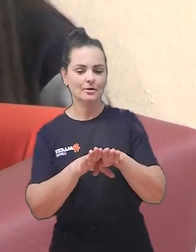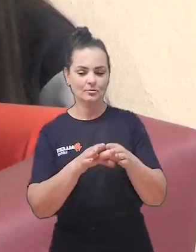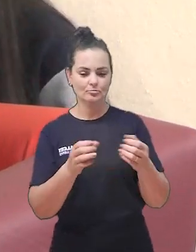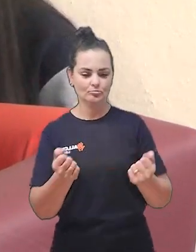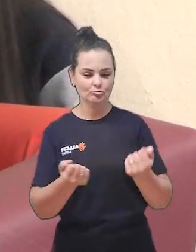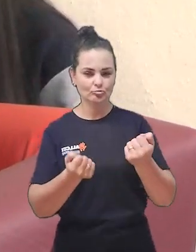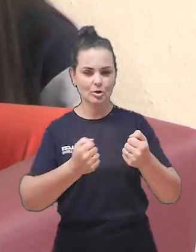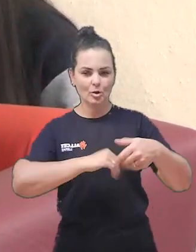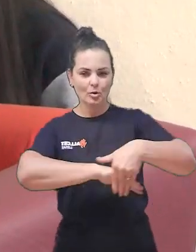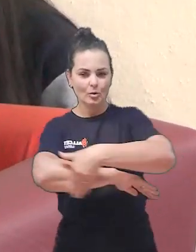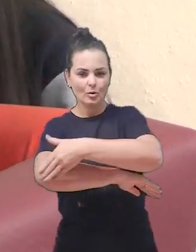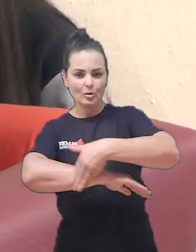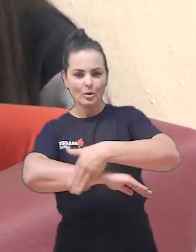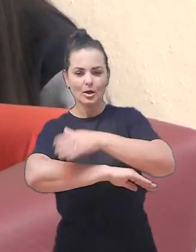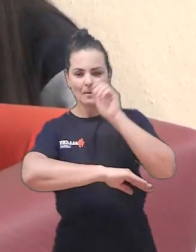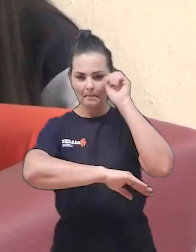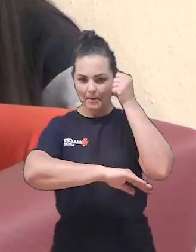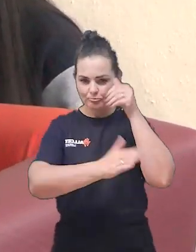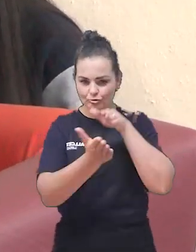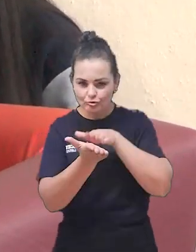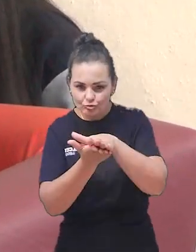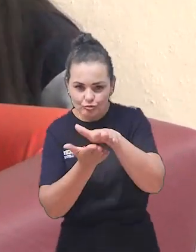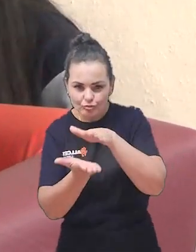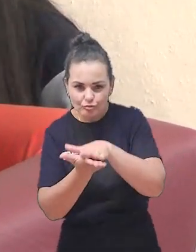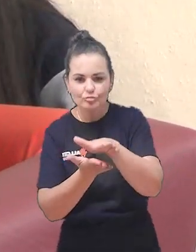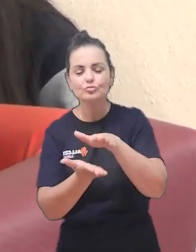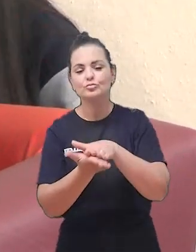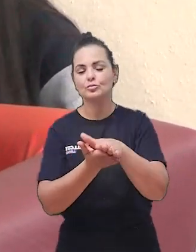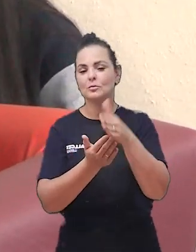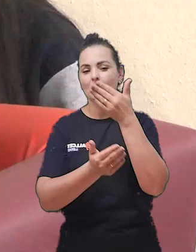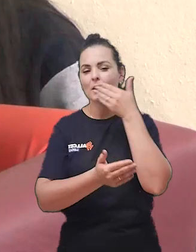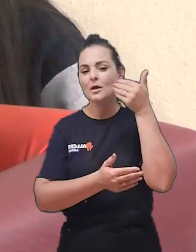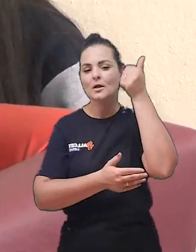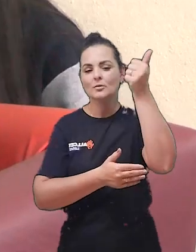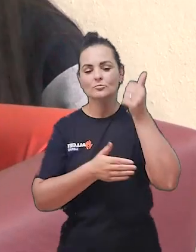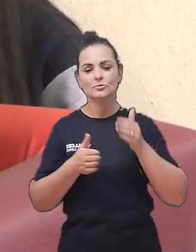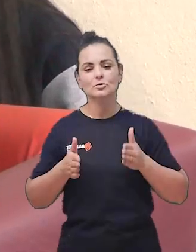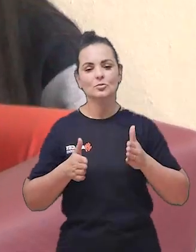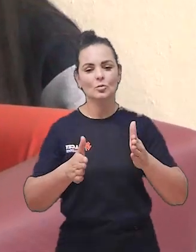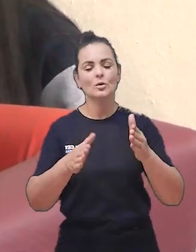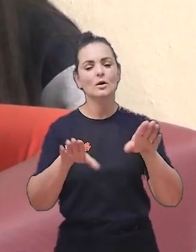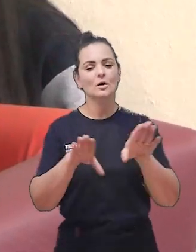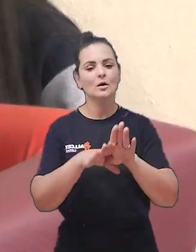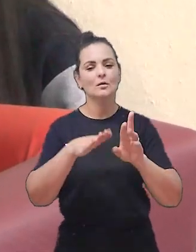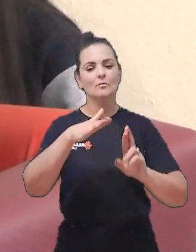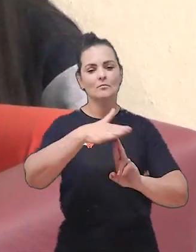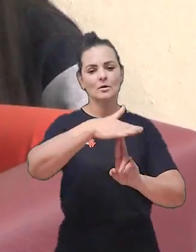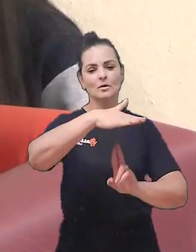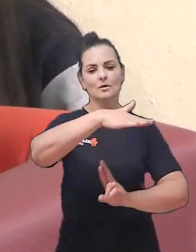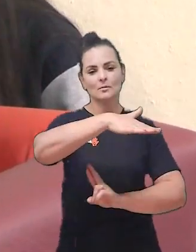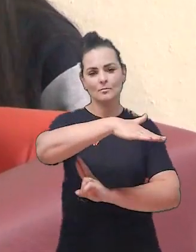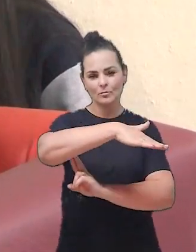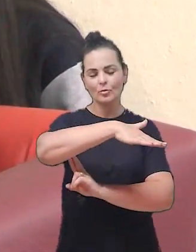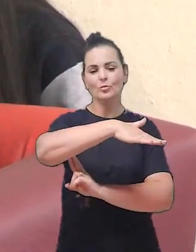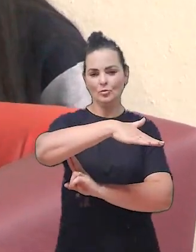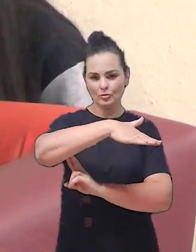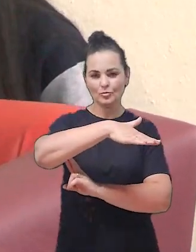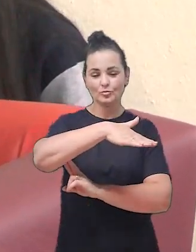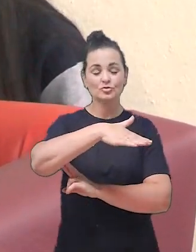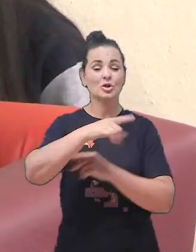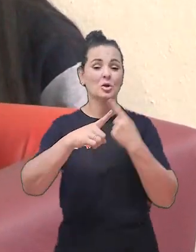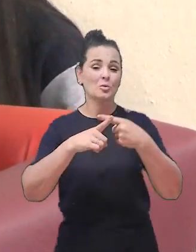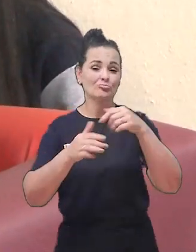asfalto, melhoria na segurança das estradas, né? E pontes, principalmente no interior, onde tem